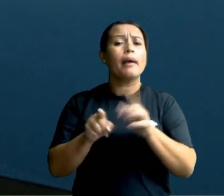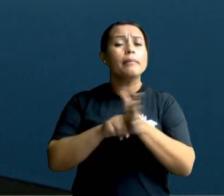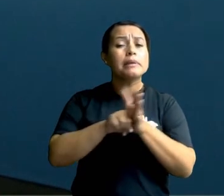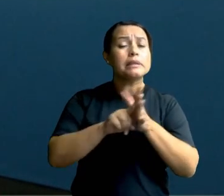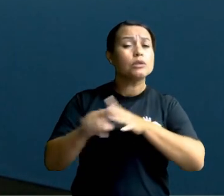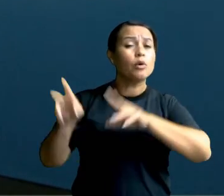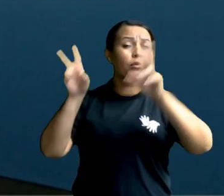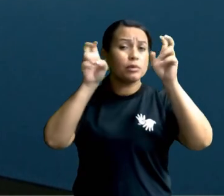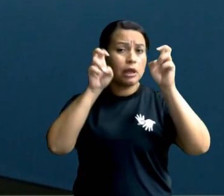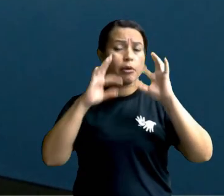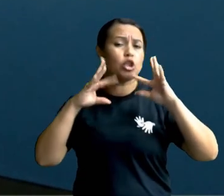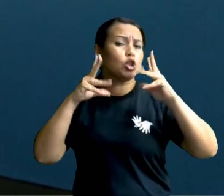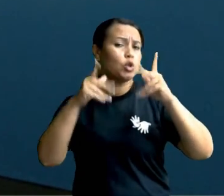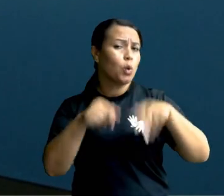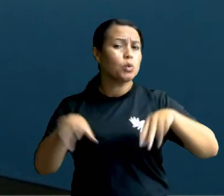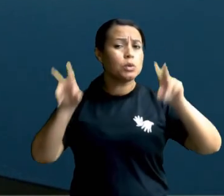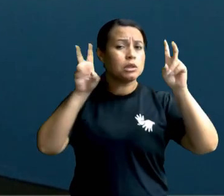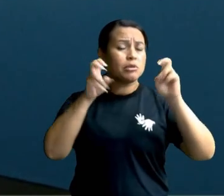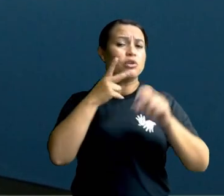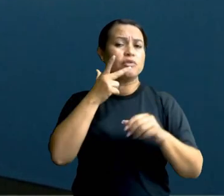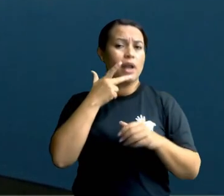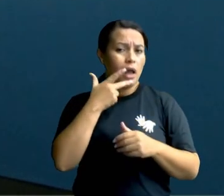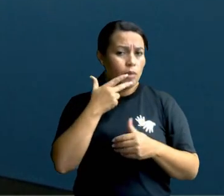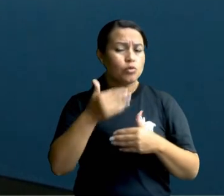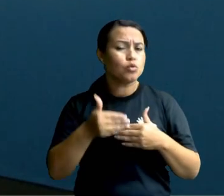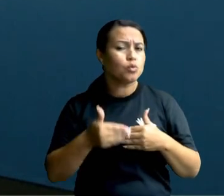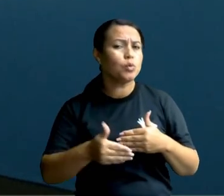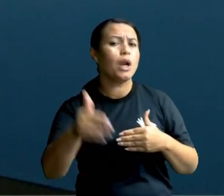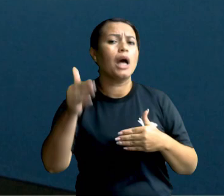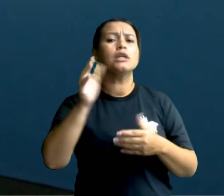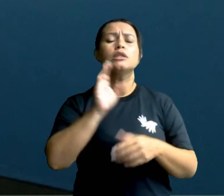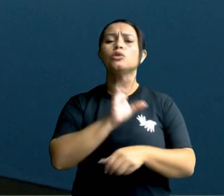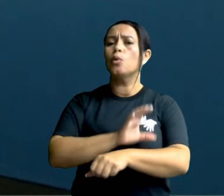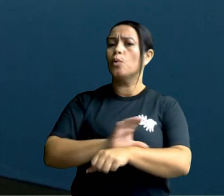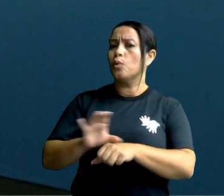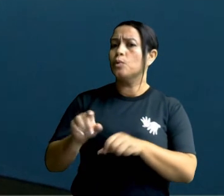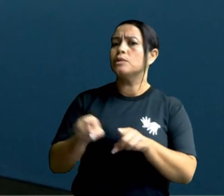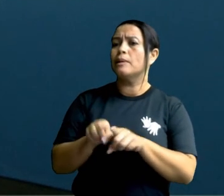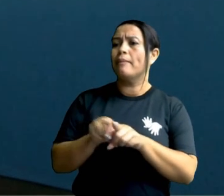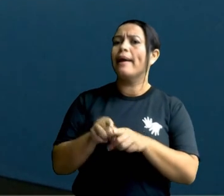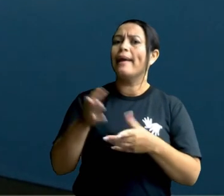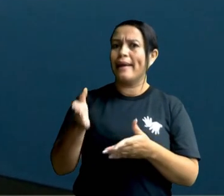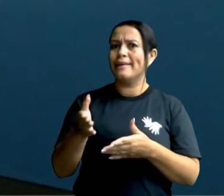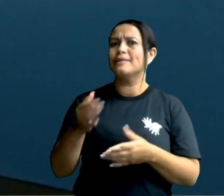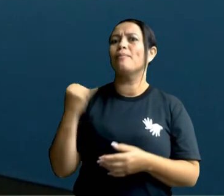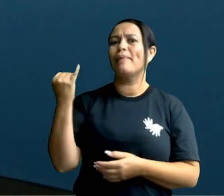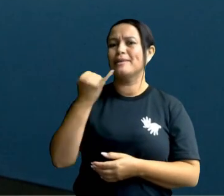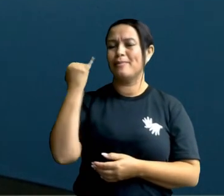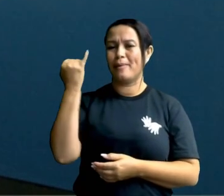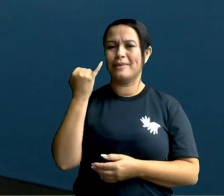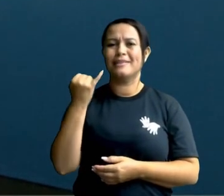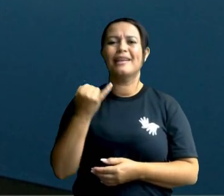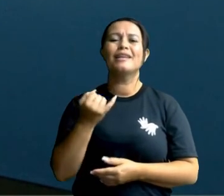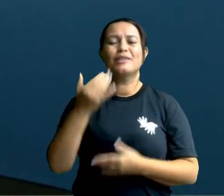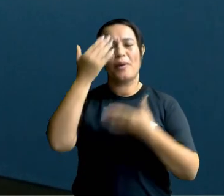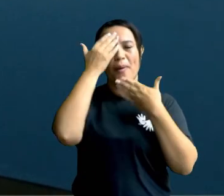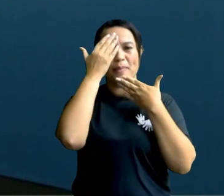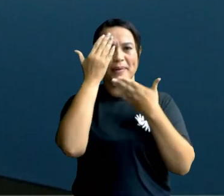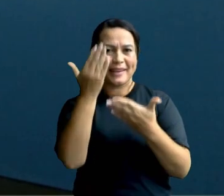porque de todos os temas que a gente fala durante o curso, esse eu acho que é um dos mais delicados e mais importantes.